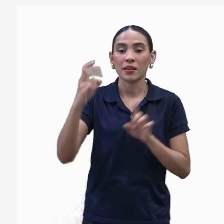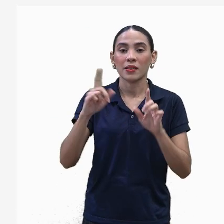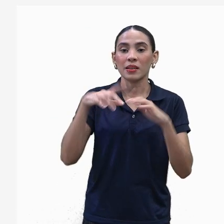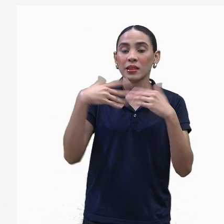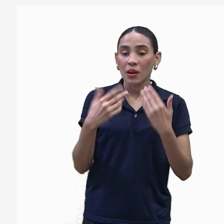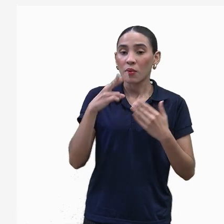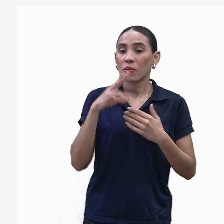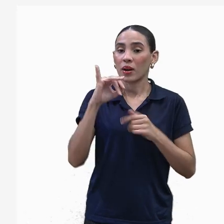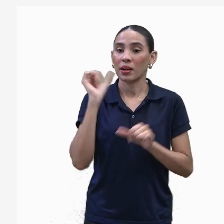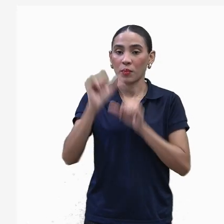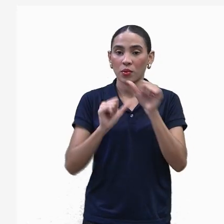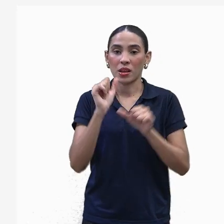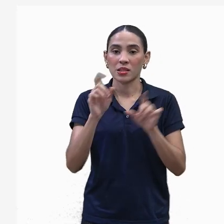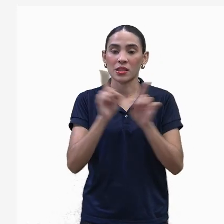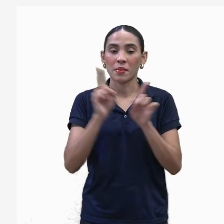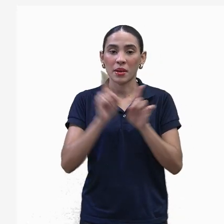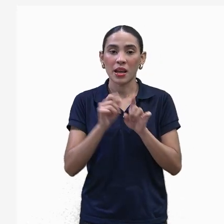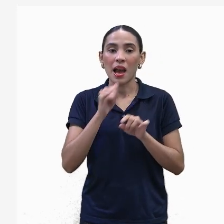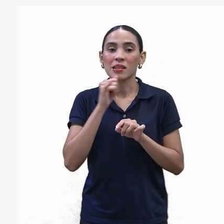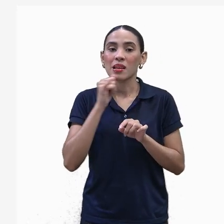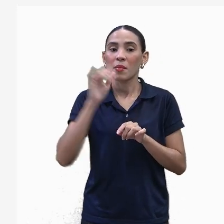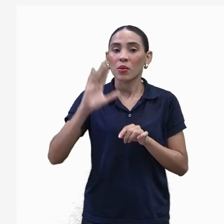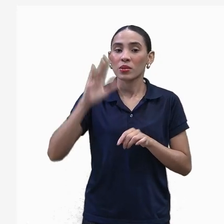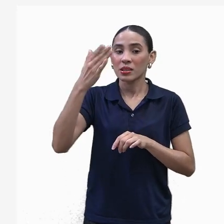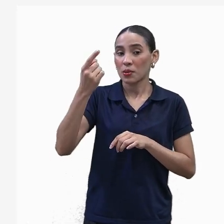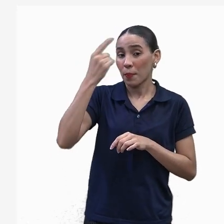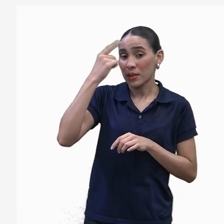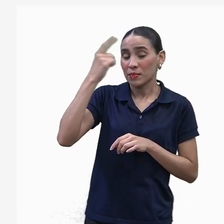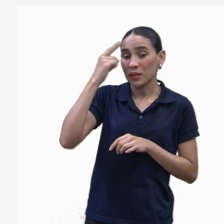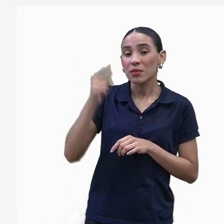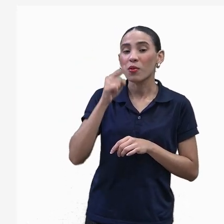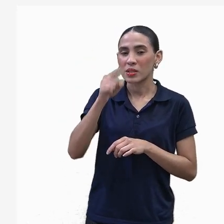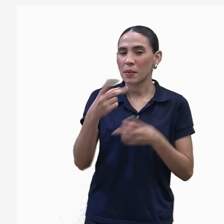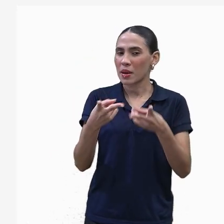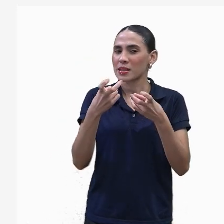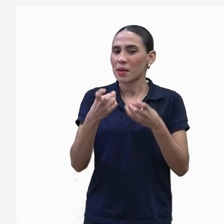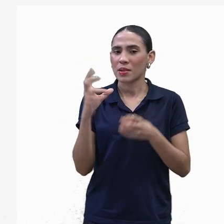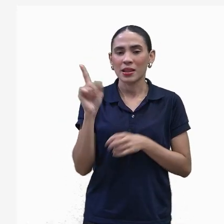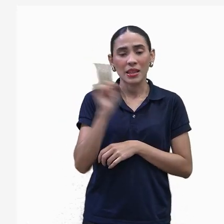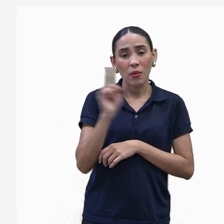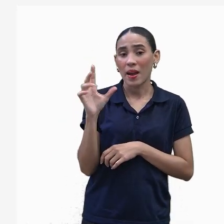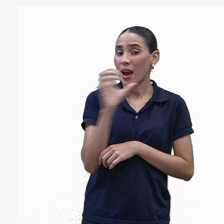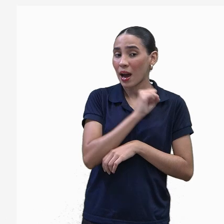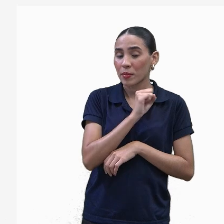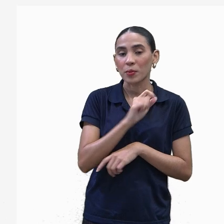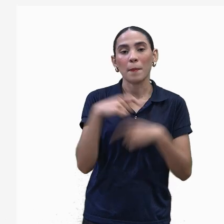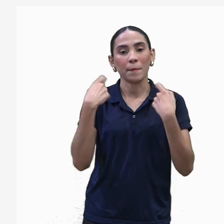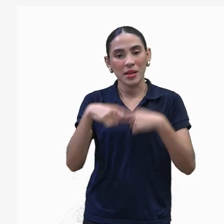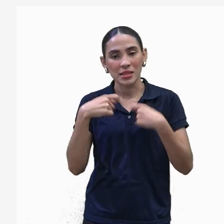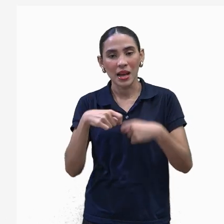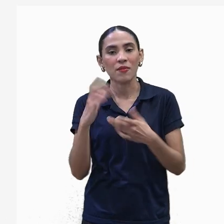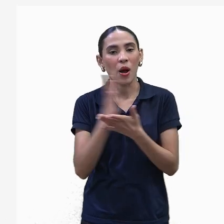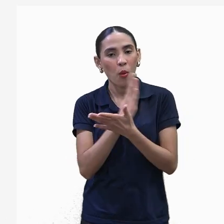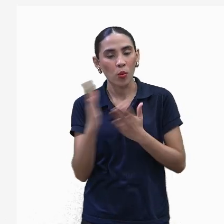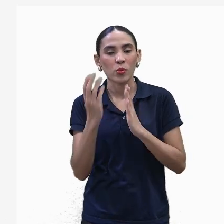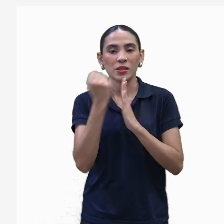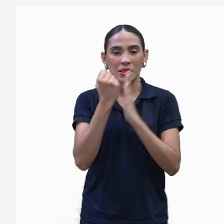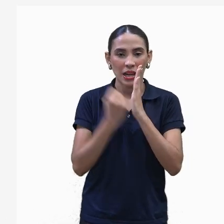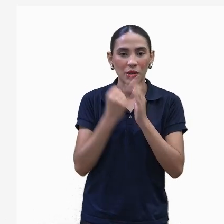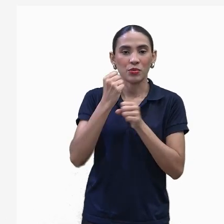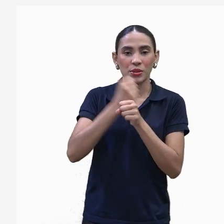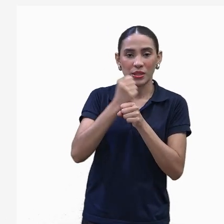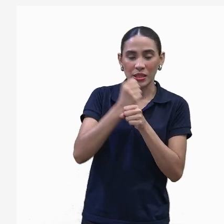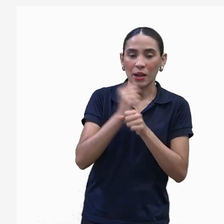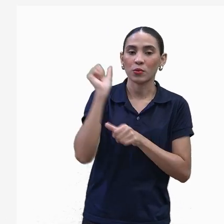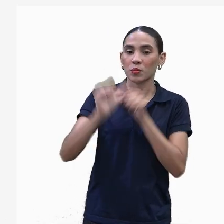se dando essa mudança aí. Acontecendo esse pensamento. Então vocês percebem que não é uma coisa de uma hora para outra. Precisaram de alguns séculos aí para que